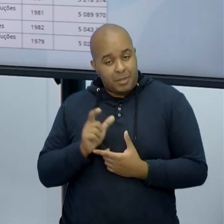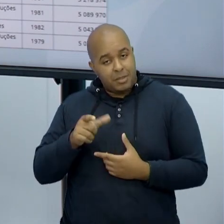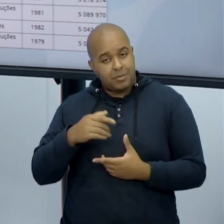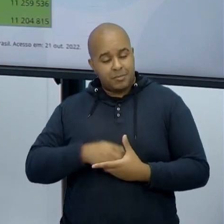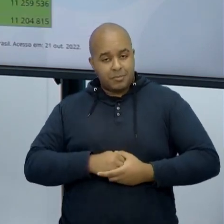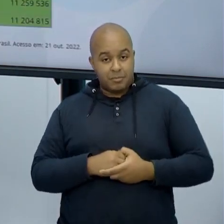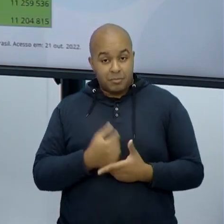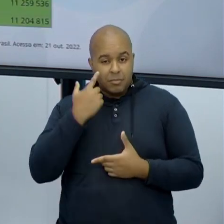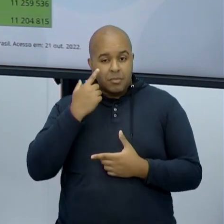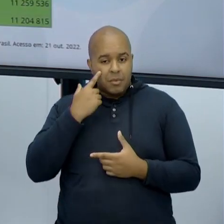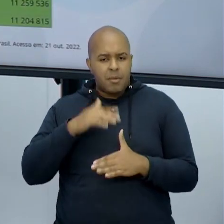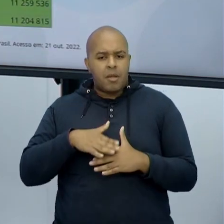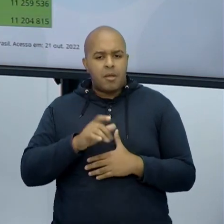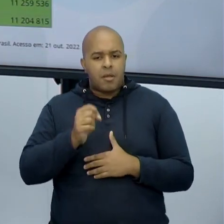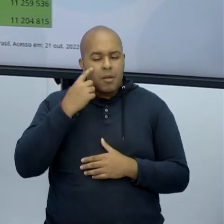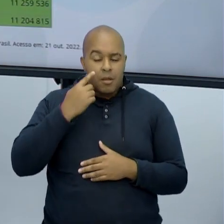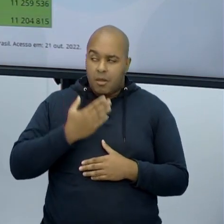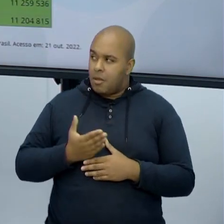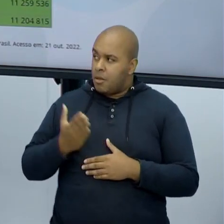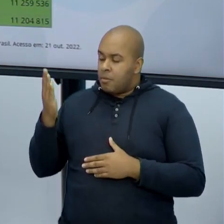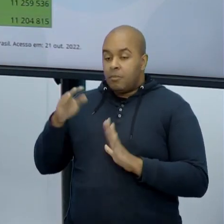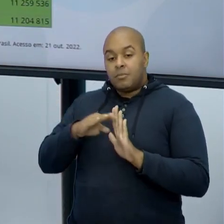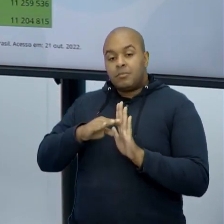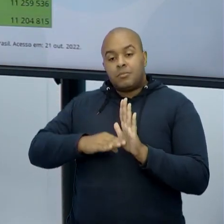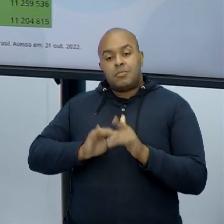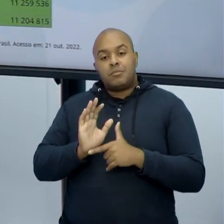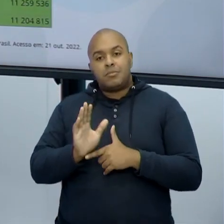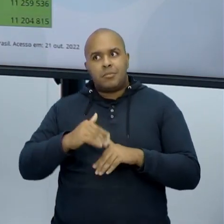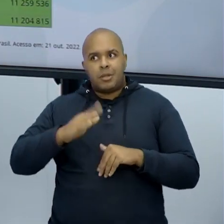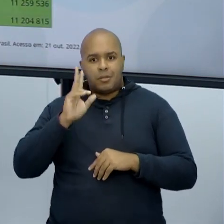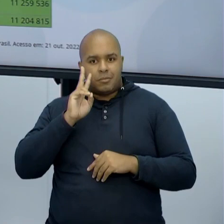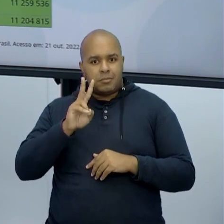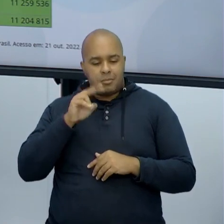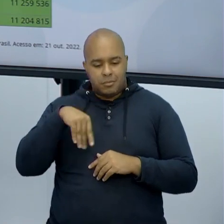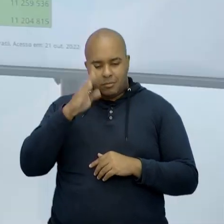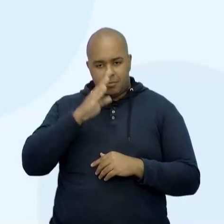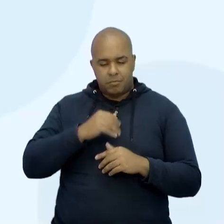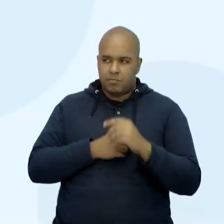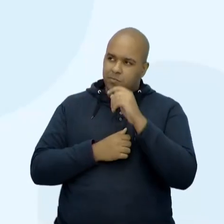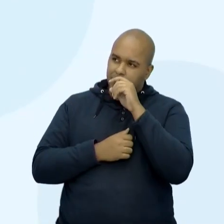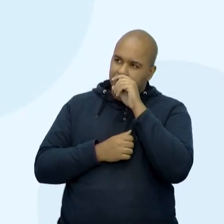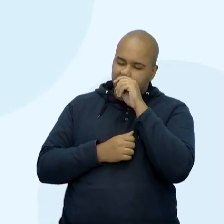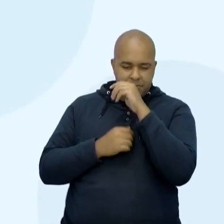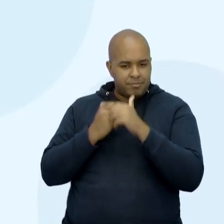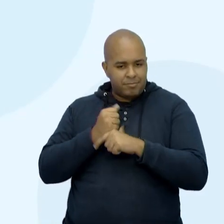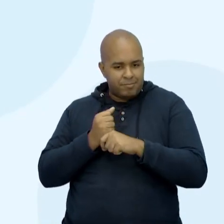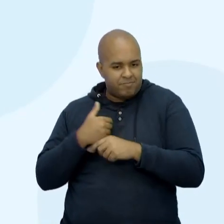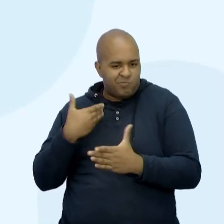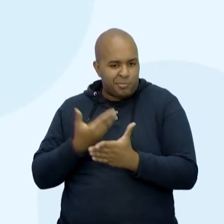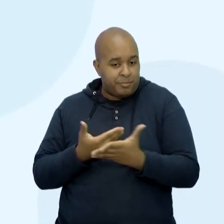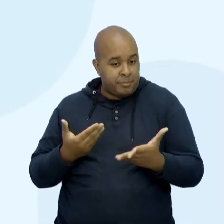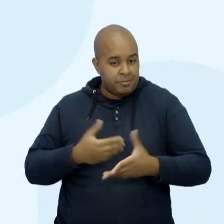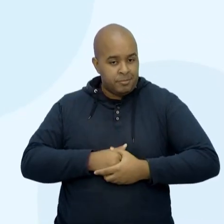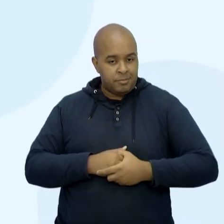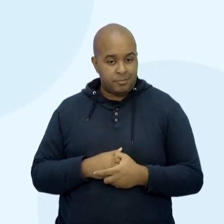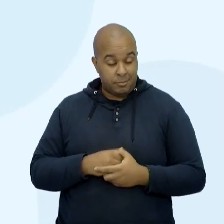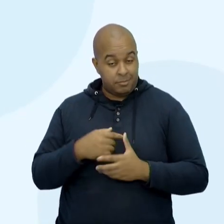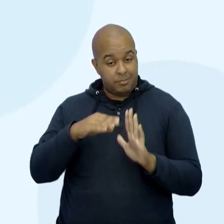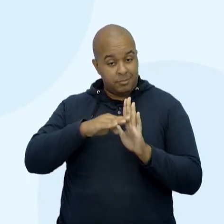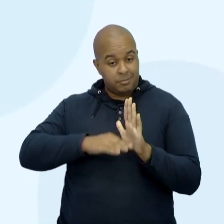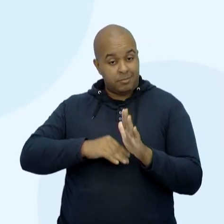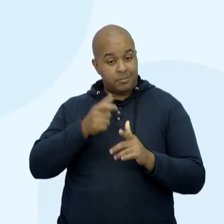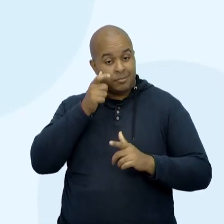isso. Vamos lá então, mais. Olha só, a lista de filmes mais vistos no Brasil em todos os tempos. Essa lista é